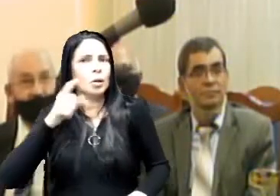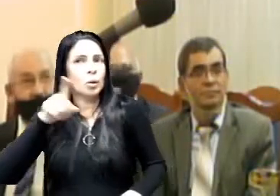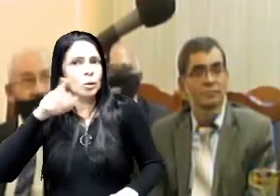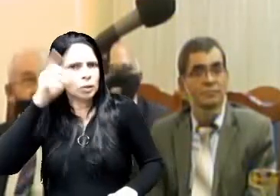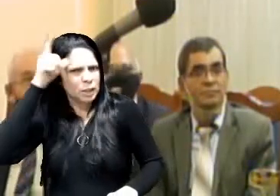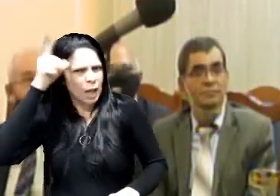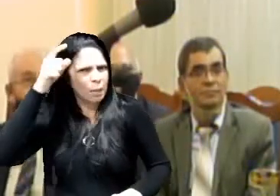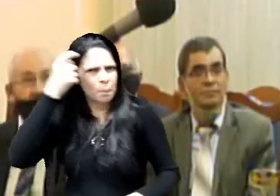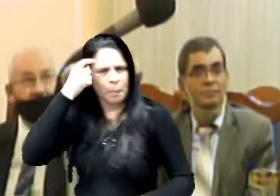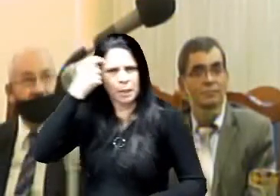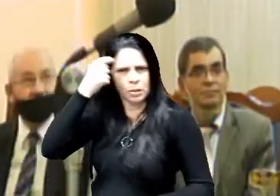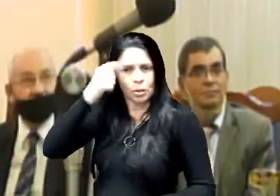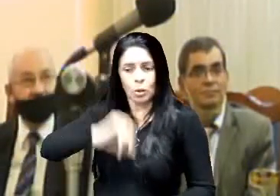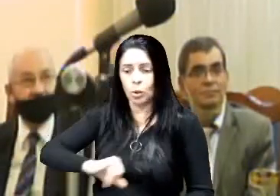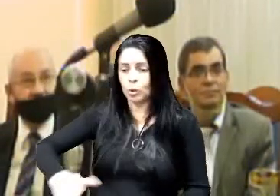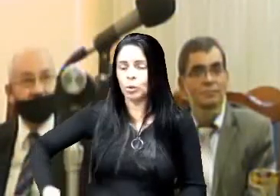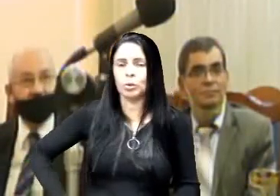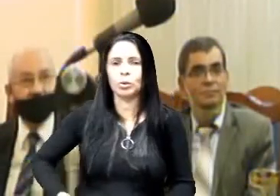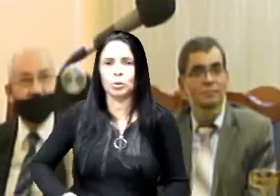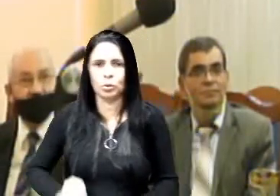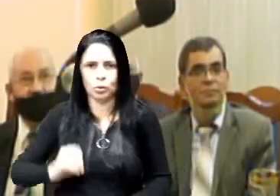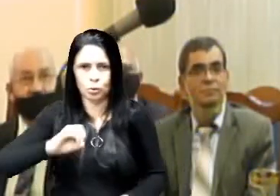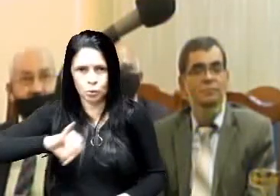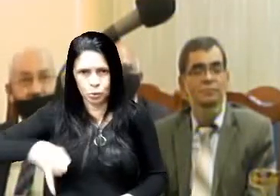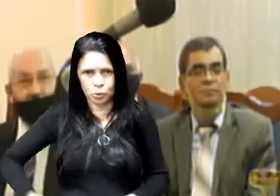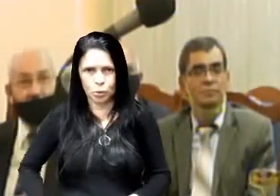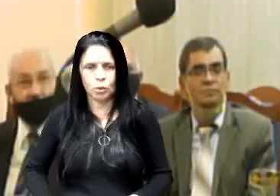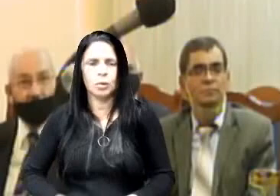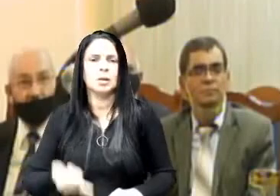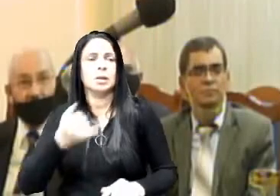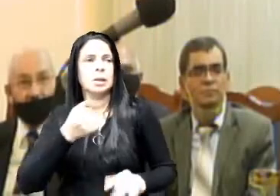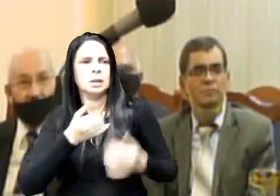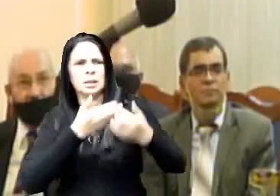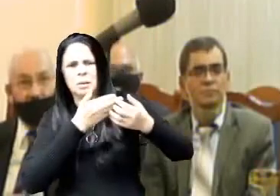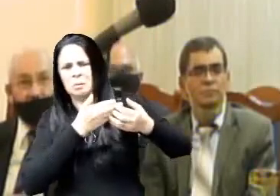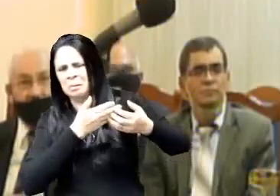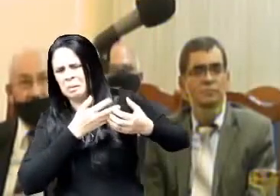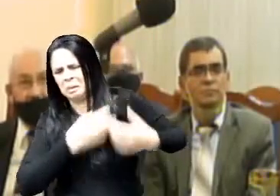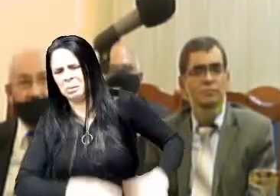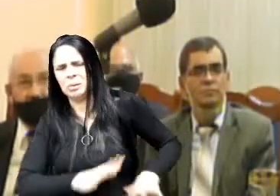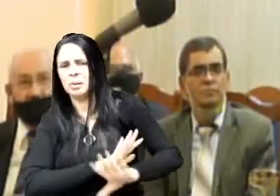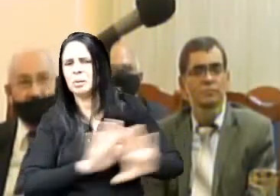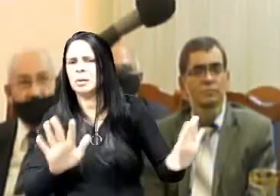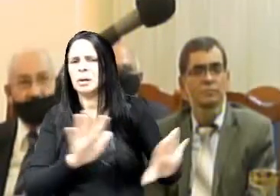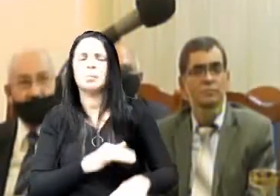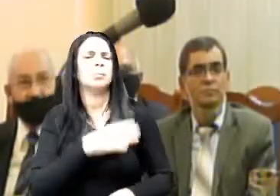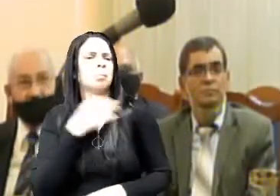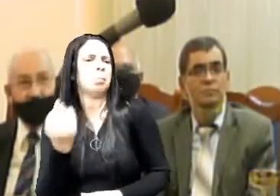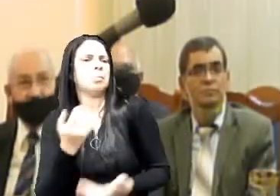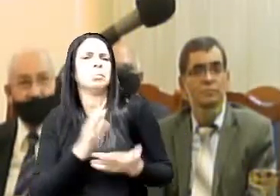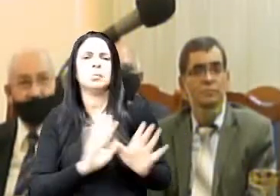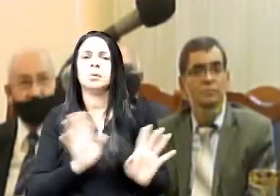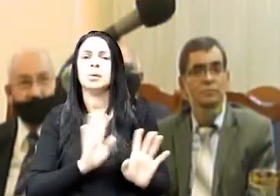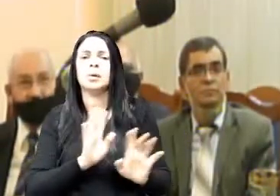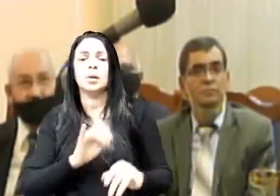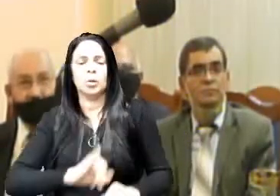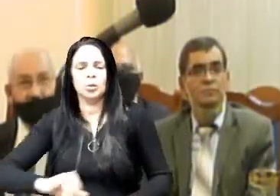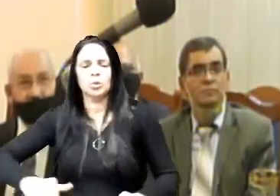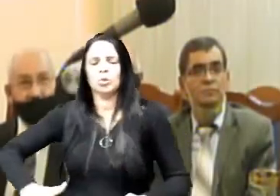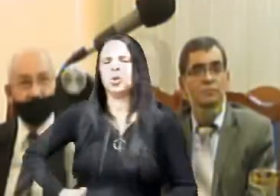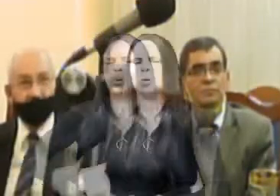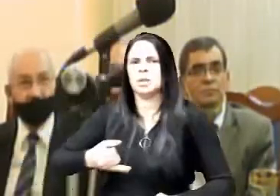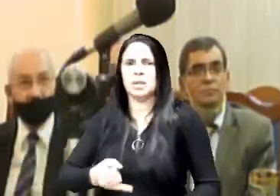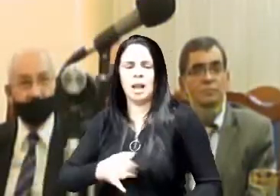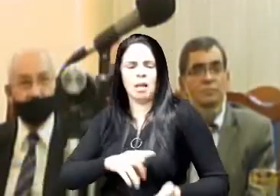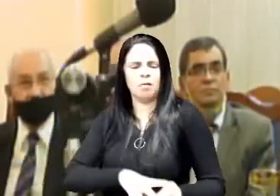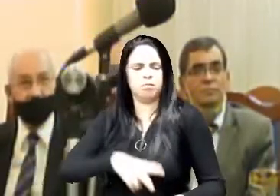Jó estava exaltando a soberania de Deus. Quando ele pensou que Jó estava acabado, Jó se levantou